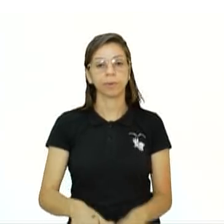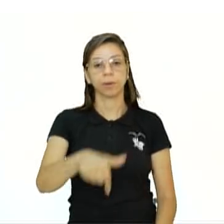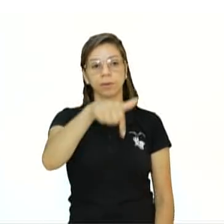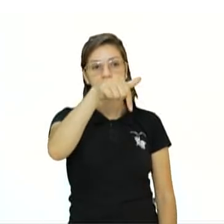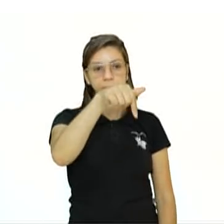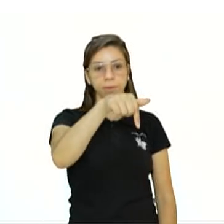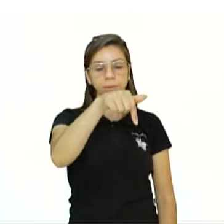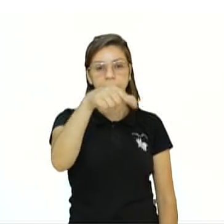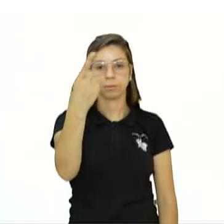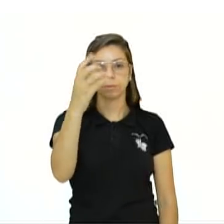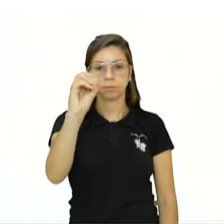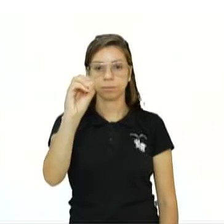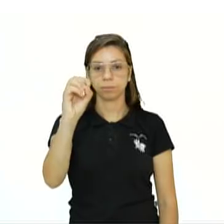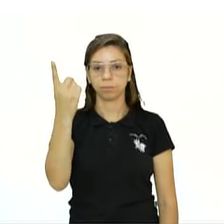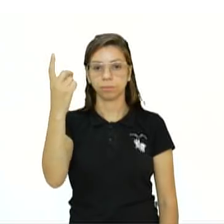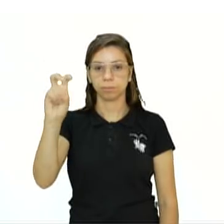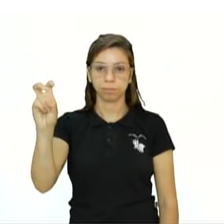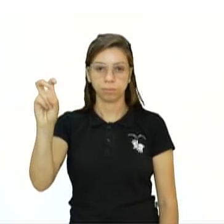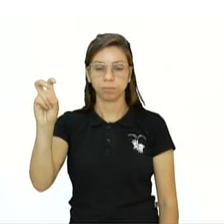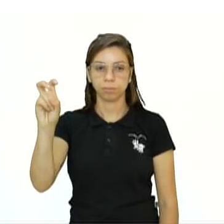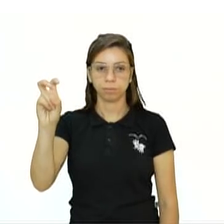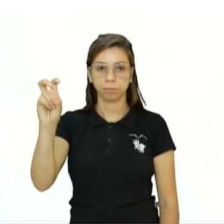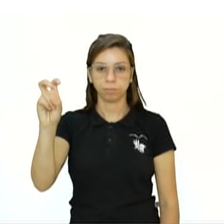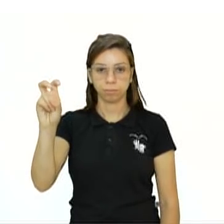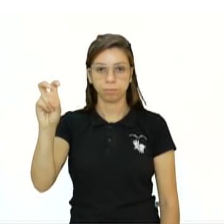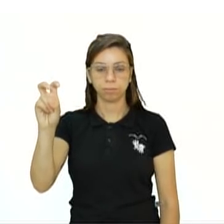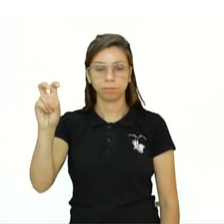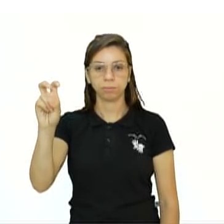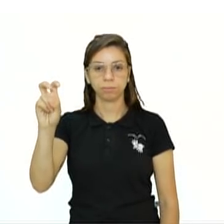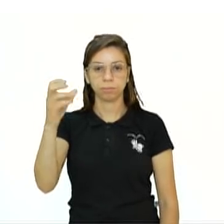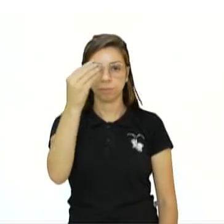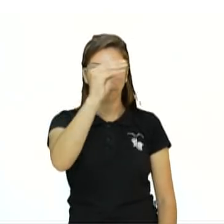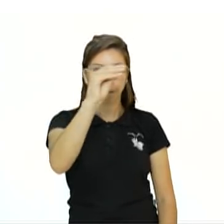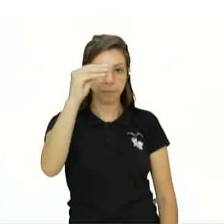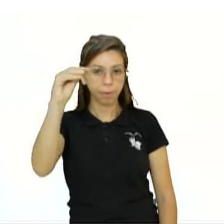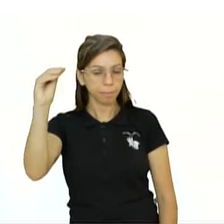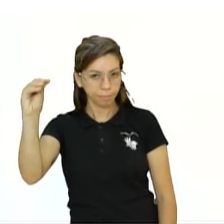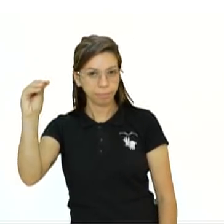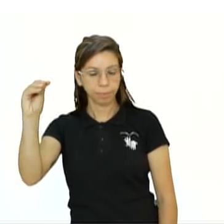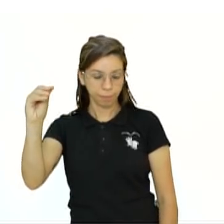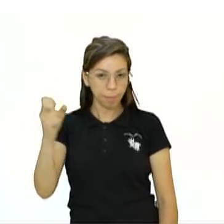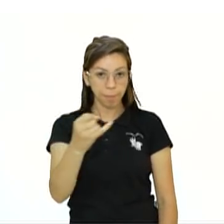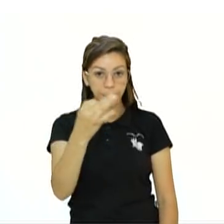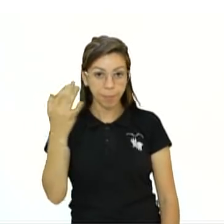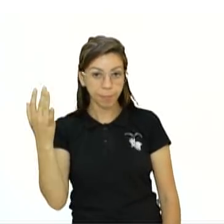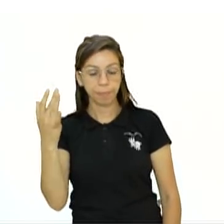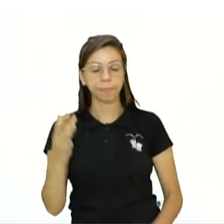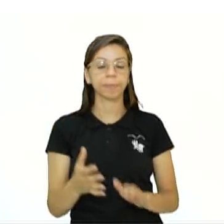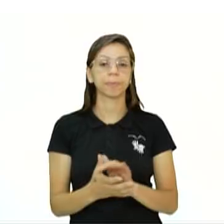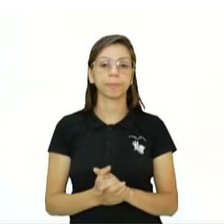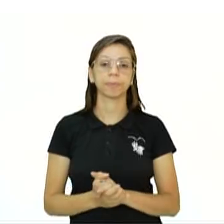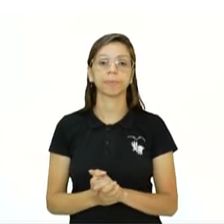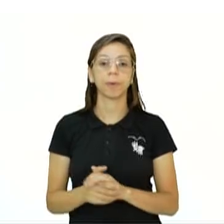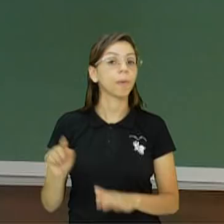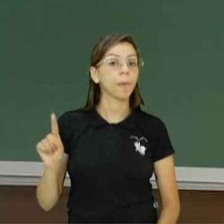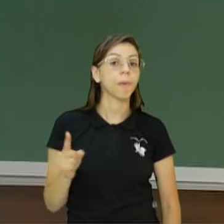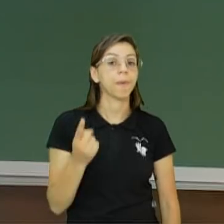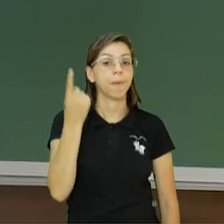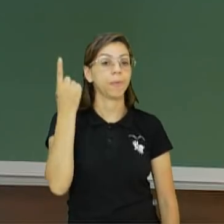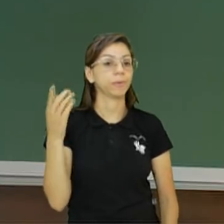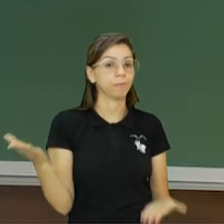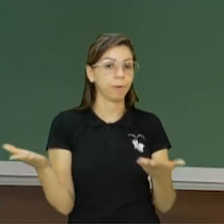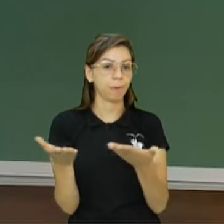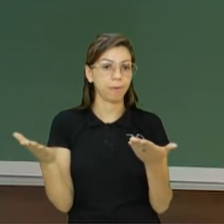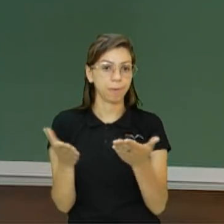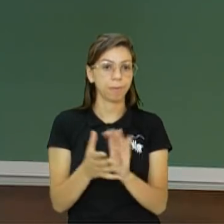7 faces, 10 vértices e 15 arestas. Vamos contar então os elementos do nosso último poliedro